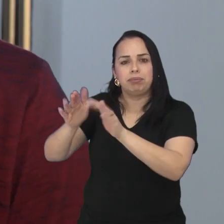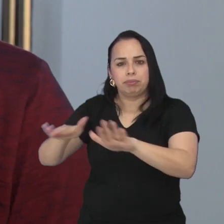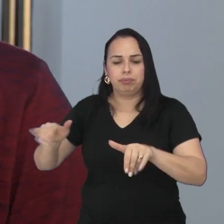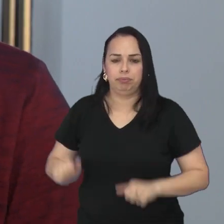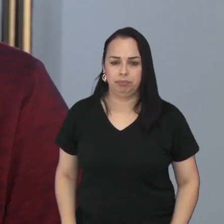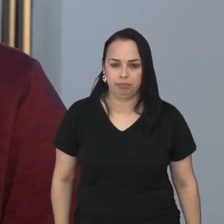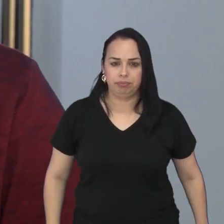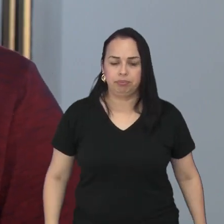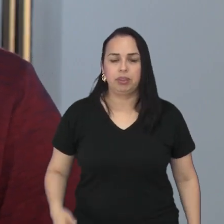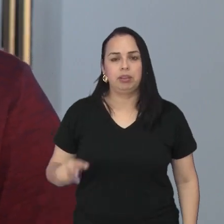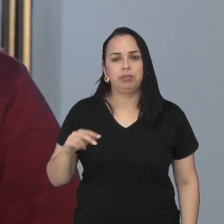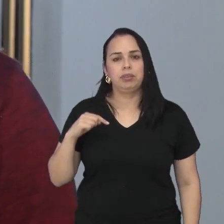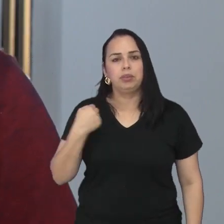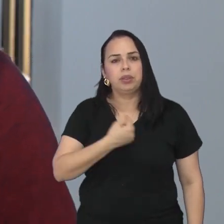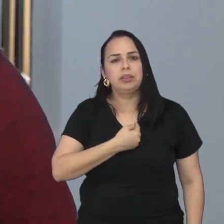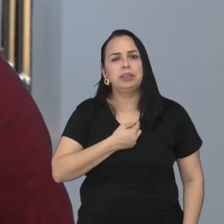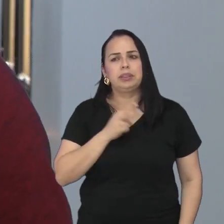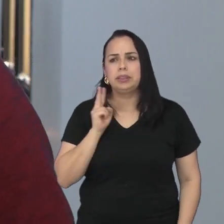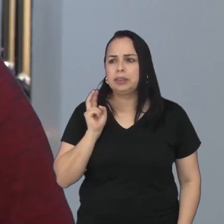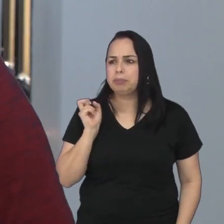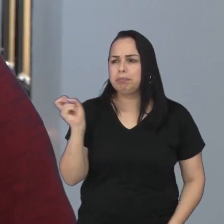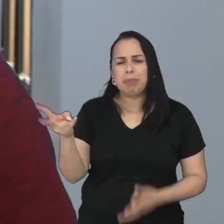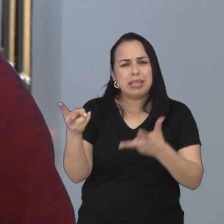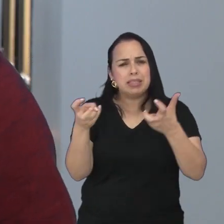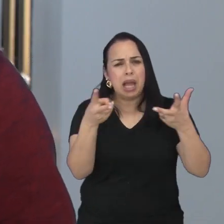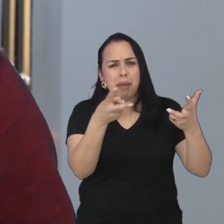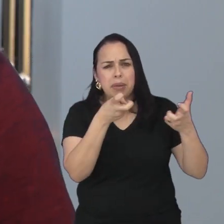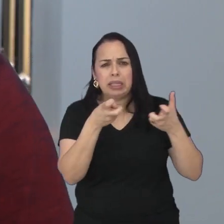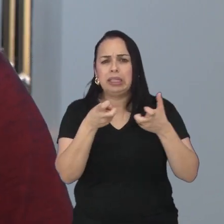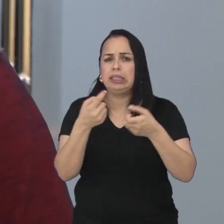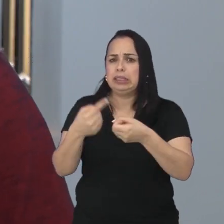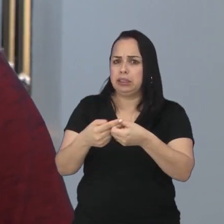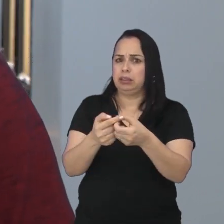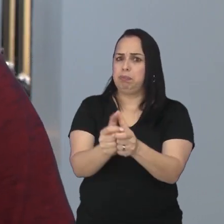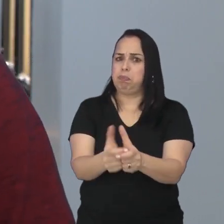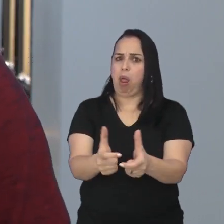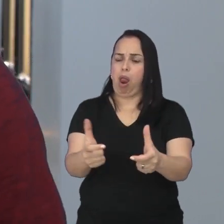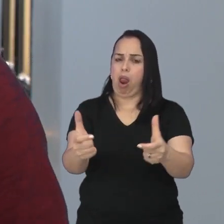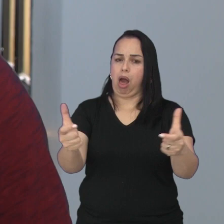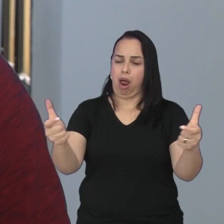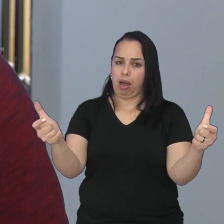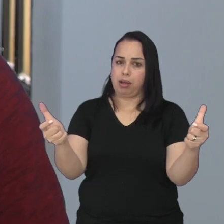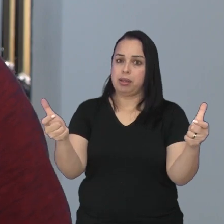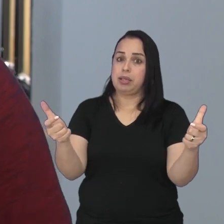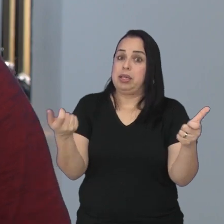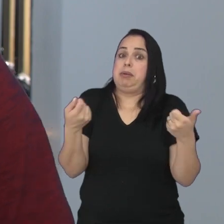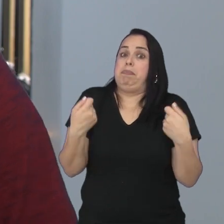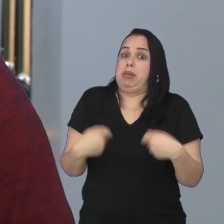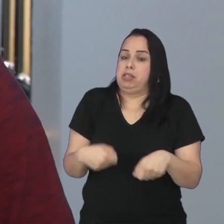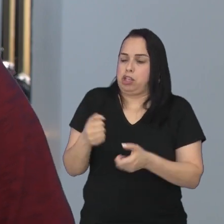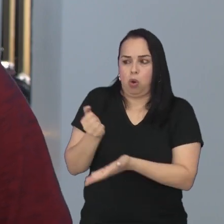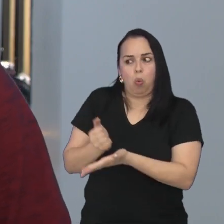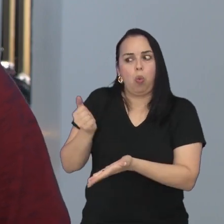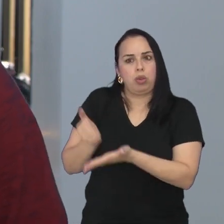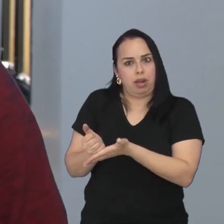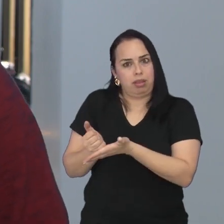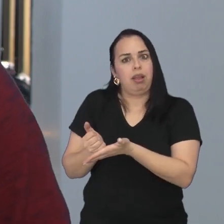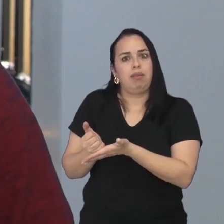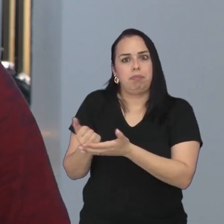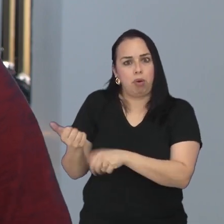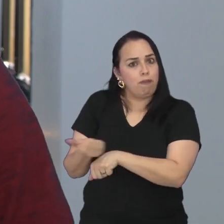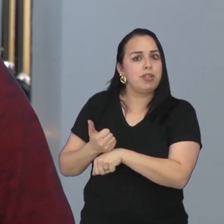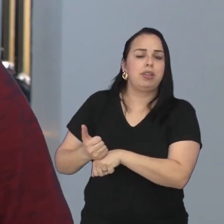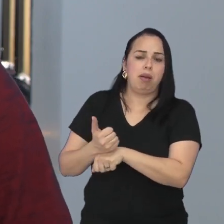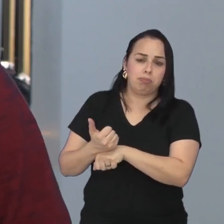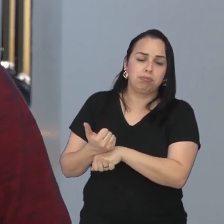anda muito na nossa cidade, né? E cada vez mais a cidade está crescendo. E com isso a gente precisa de mão de obra, né? De